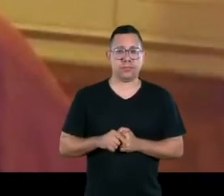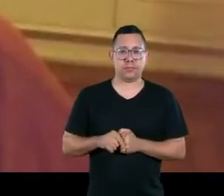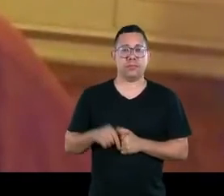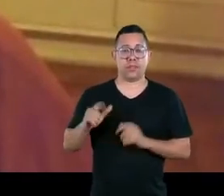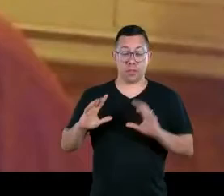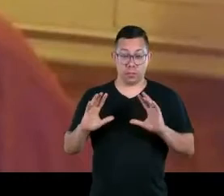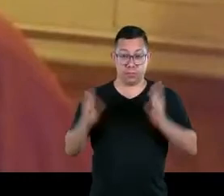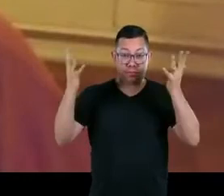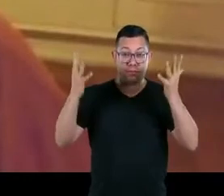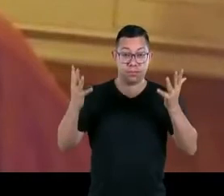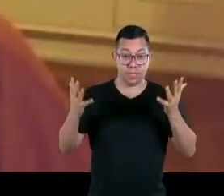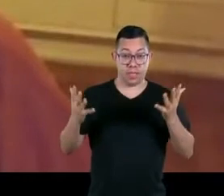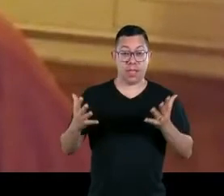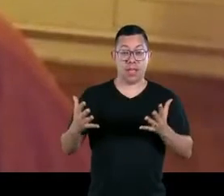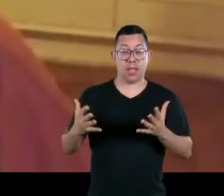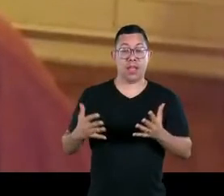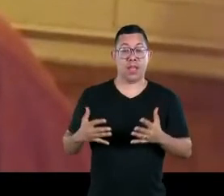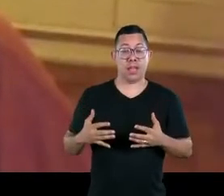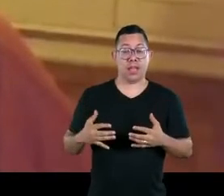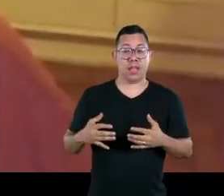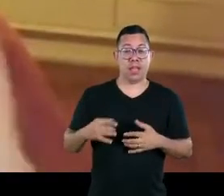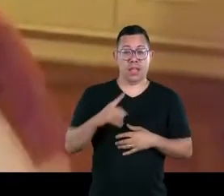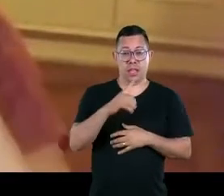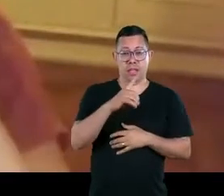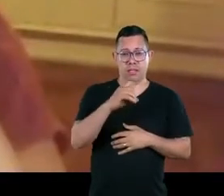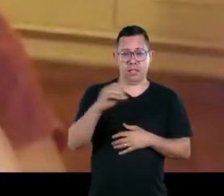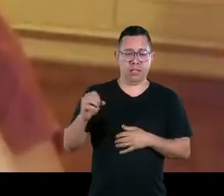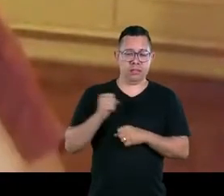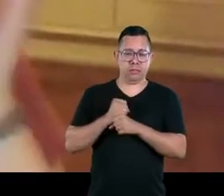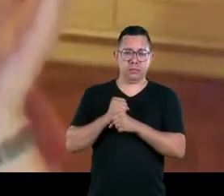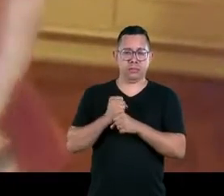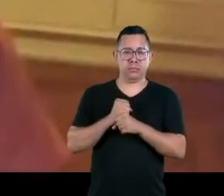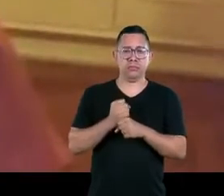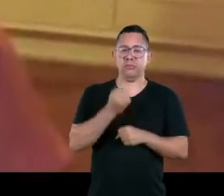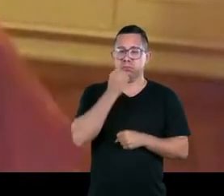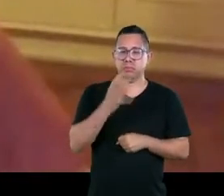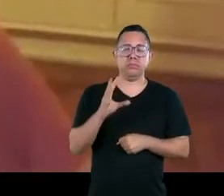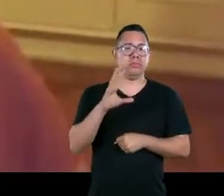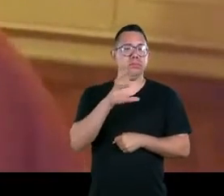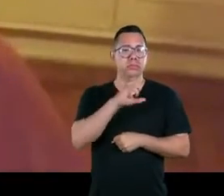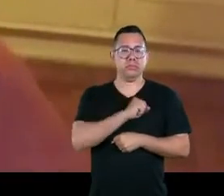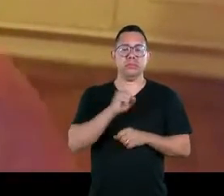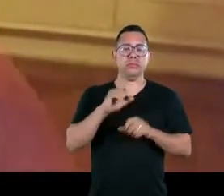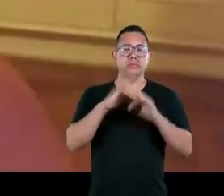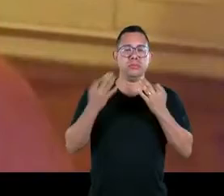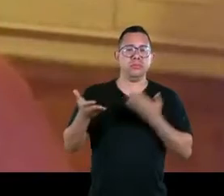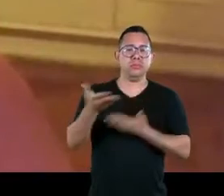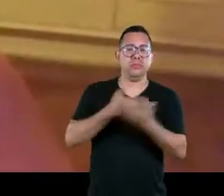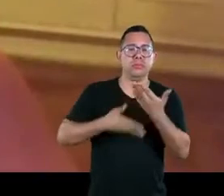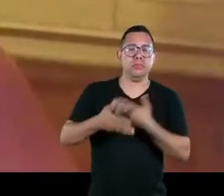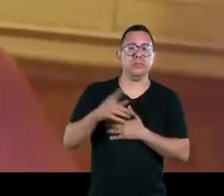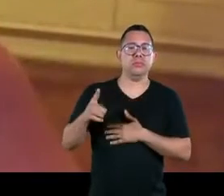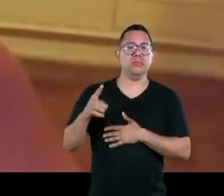vividos, com amor, fraternidade. Morin é uma pessoa apaixonada pela